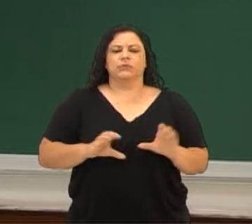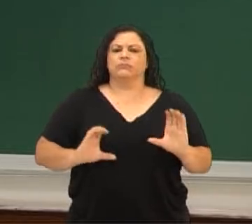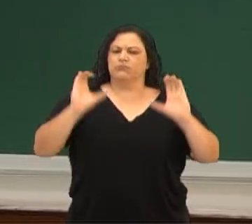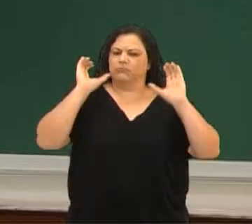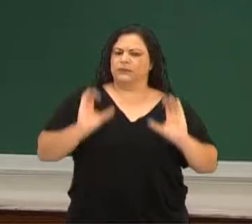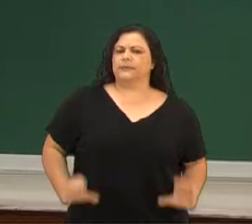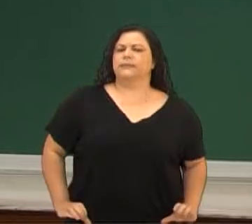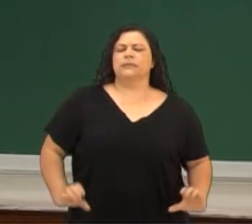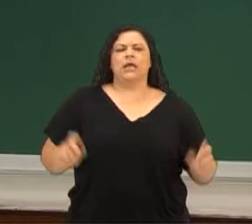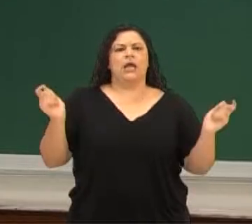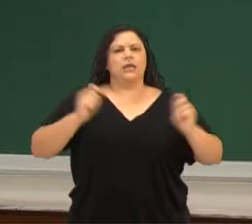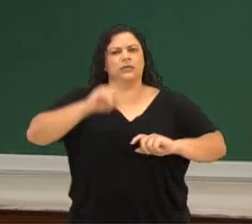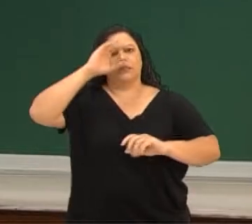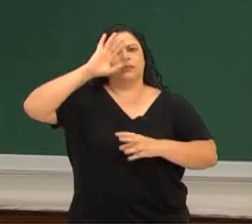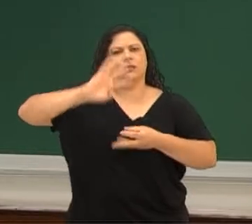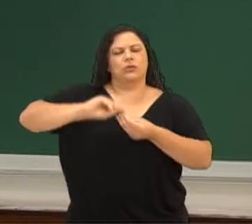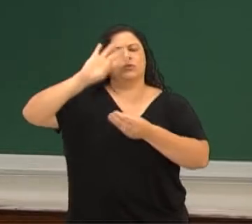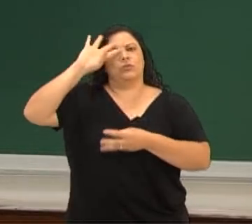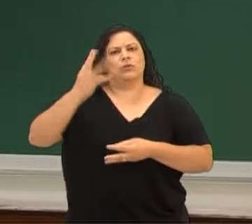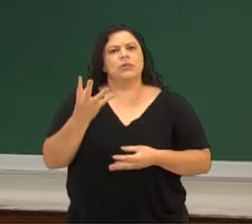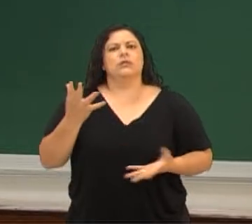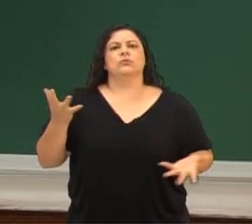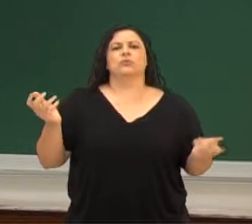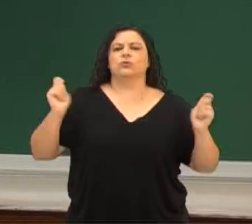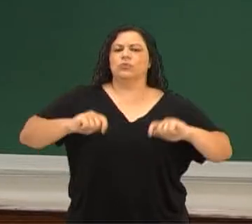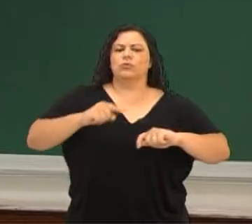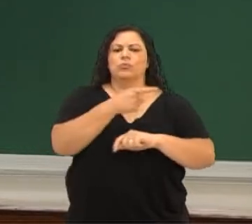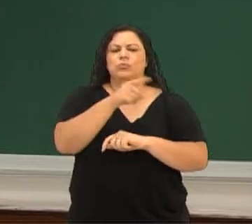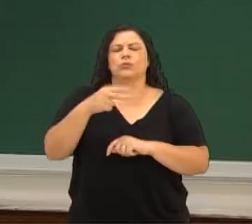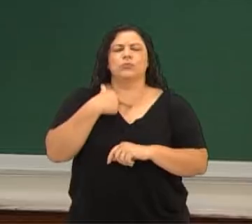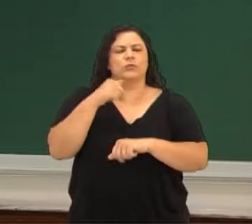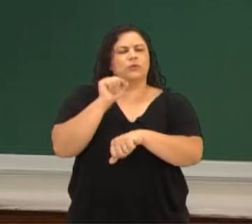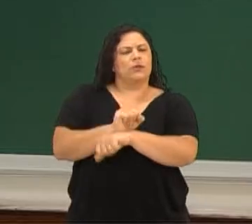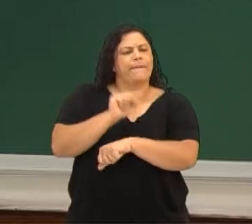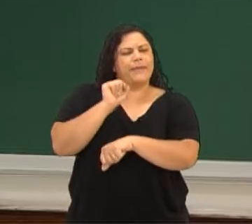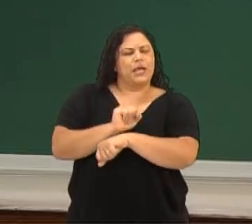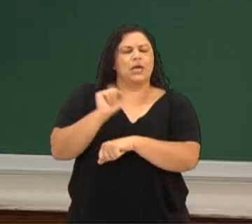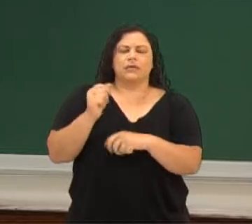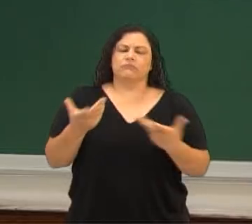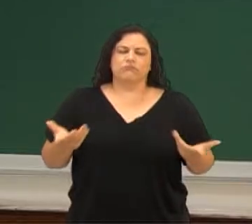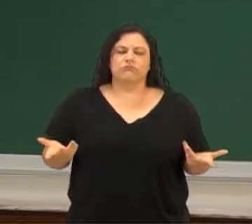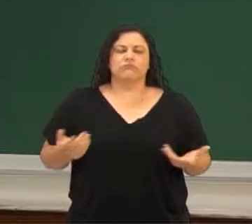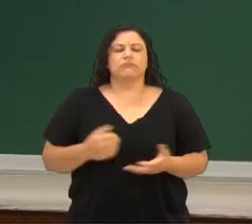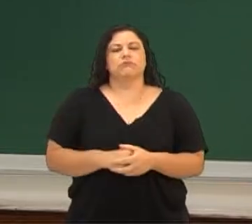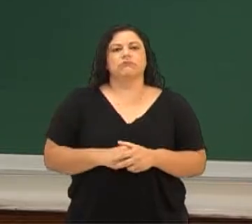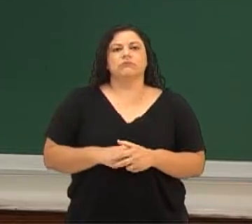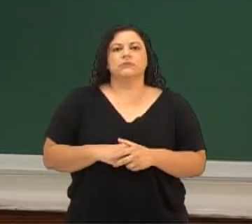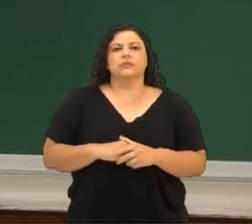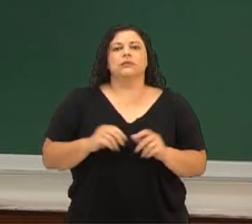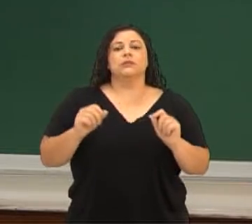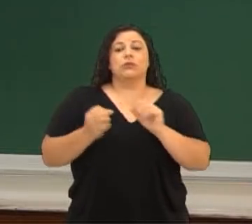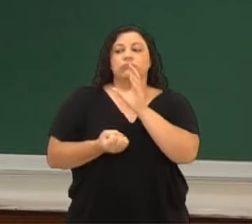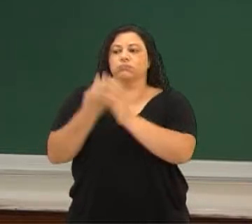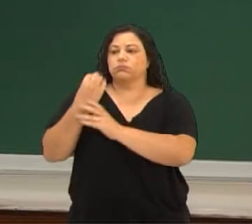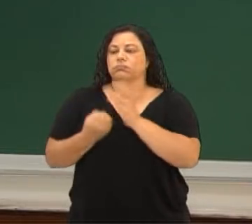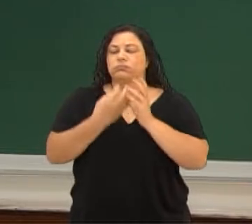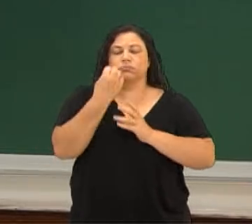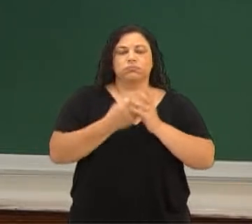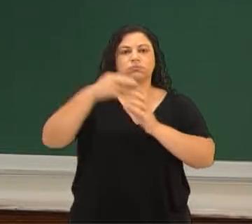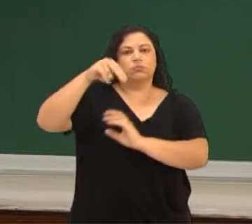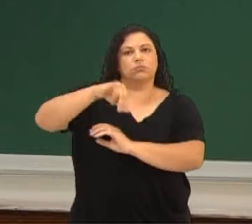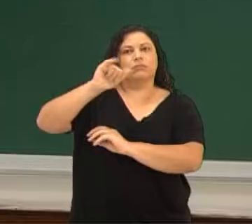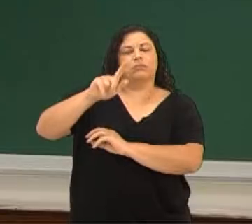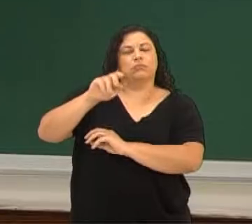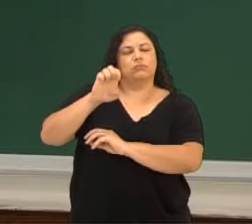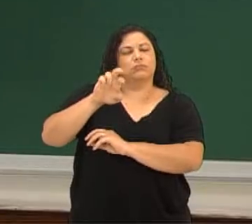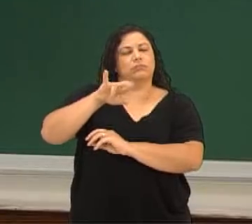gente consegue resolver, né? Não pode só ficar parado, esperando. E os africanos estão fazendo isso. Estão criando as startups. A Nigéria tem,